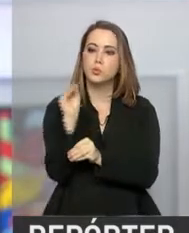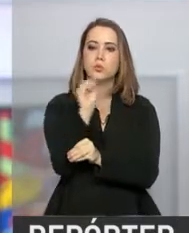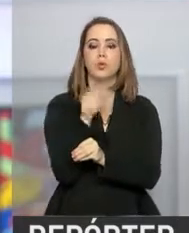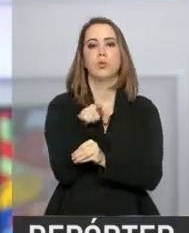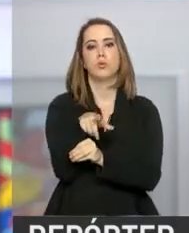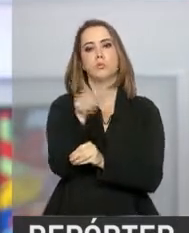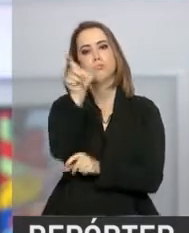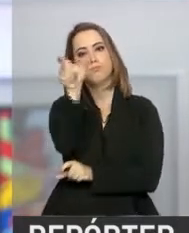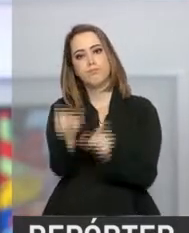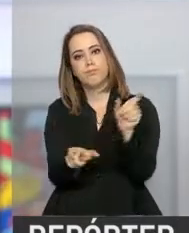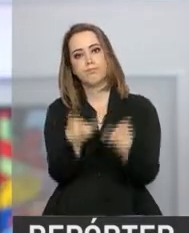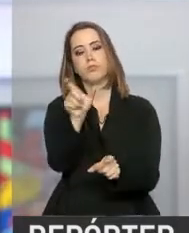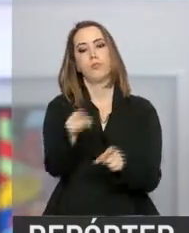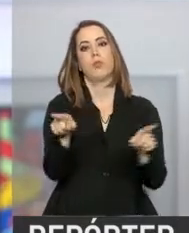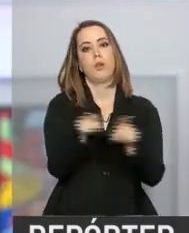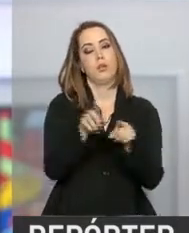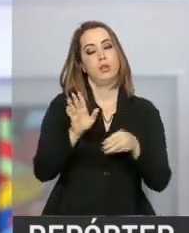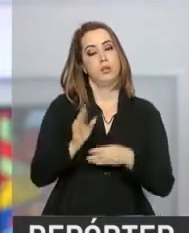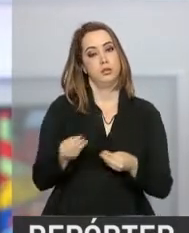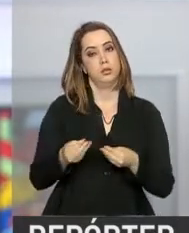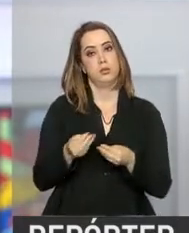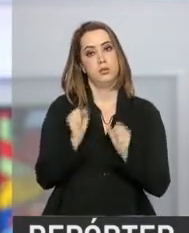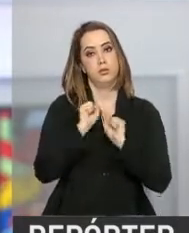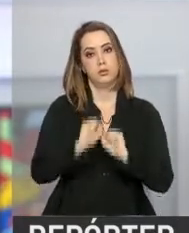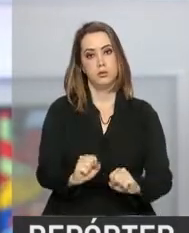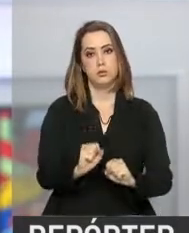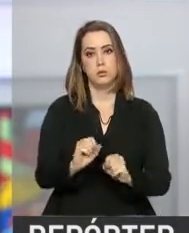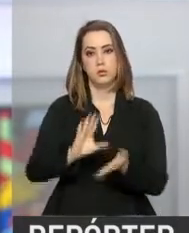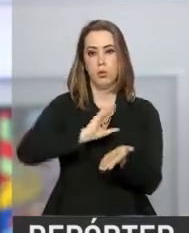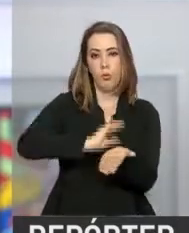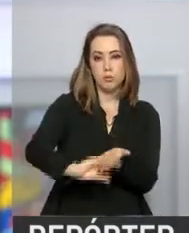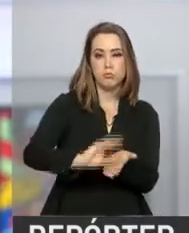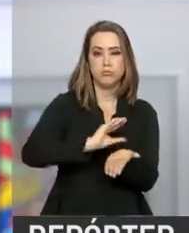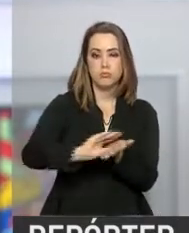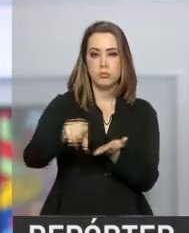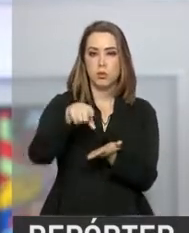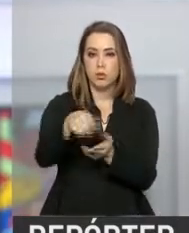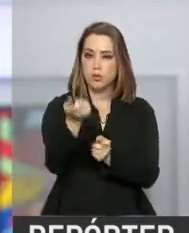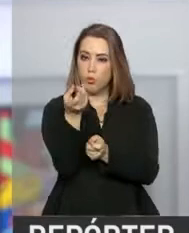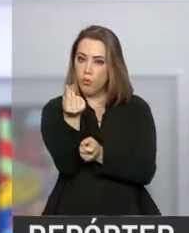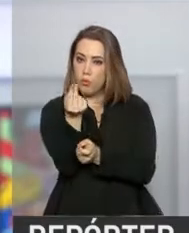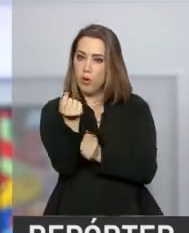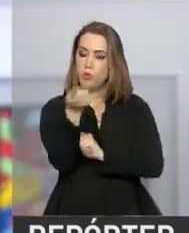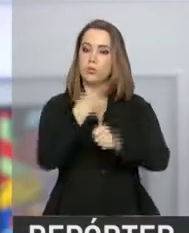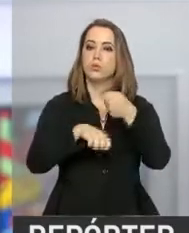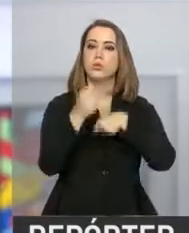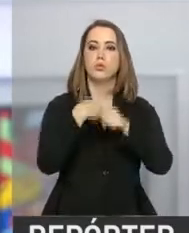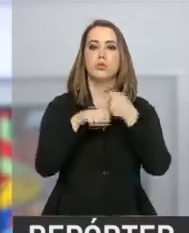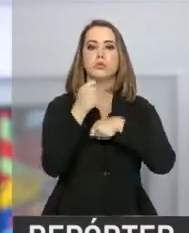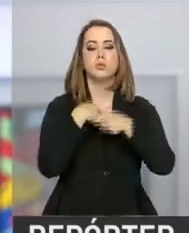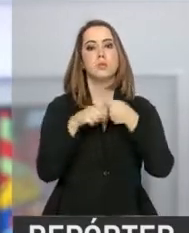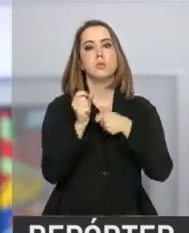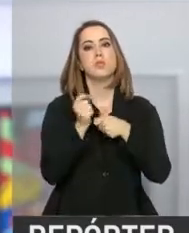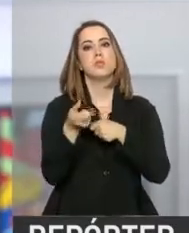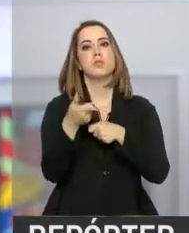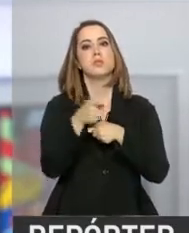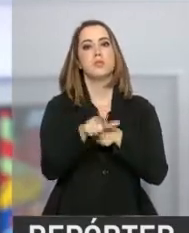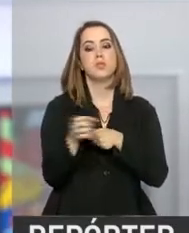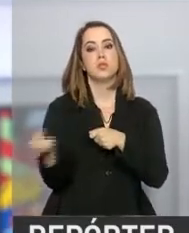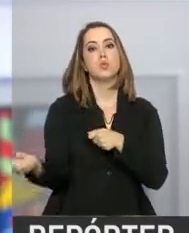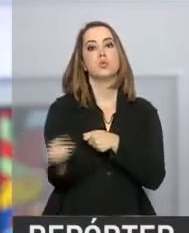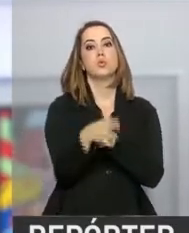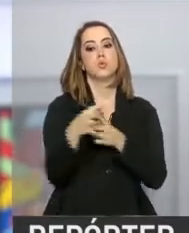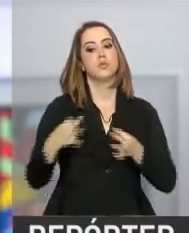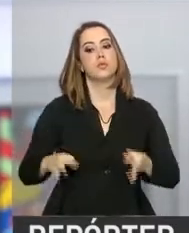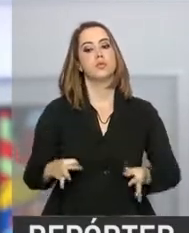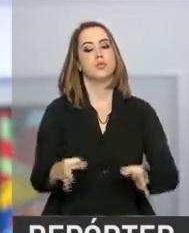com a possibilidade de investir essa economia que fazemos um modernização dos